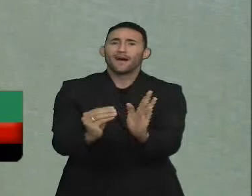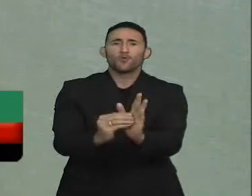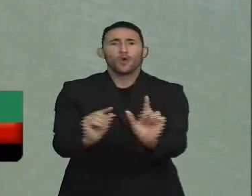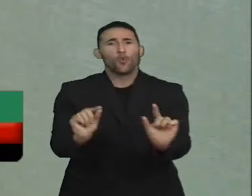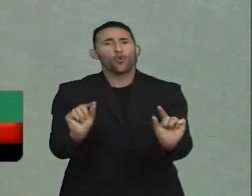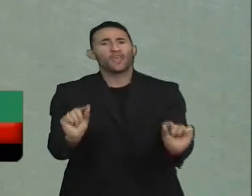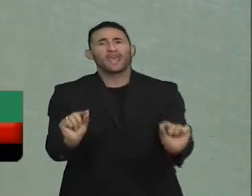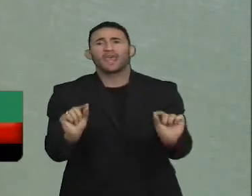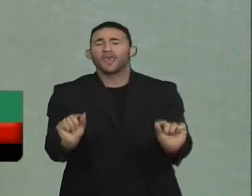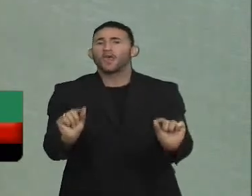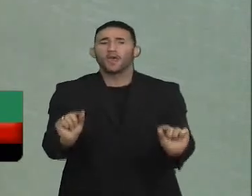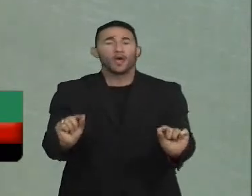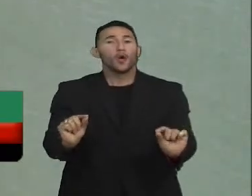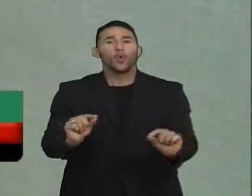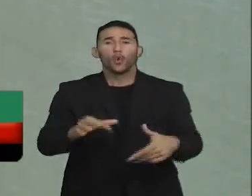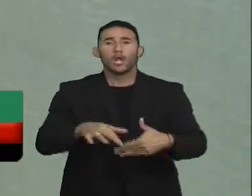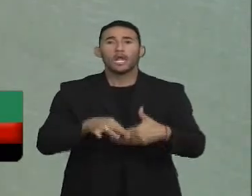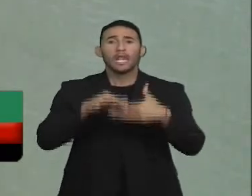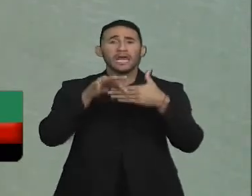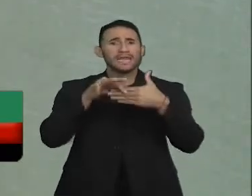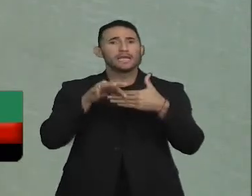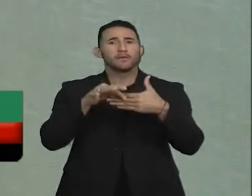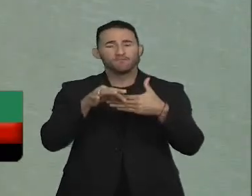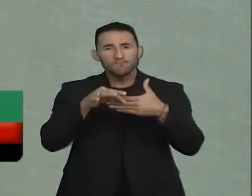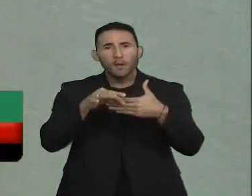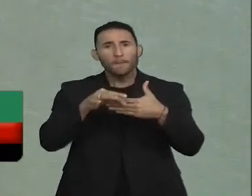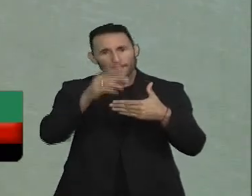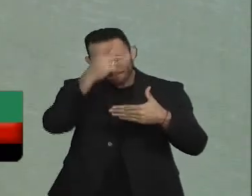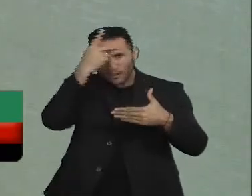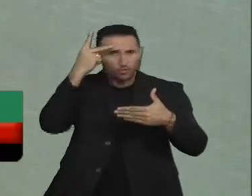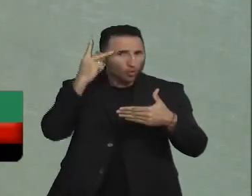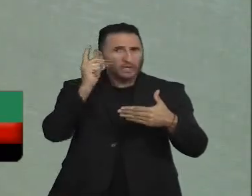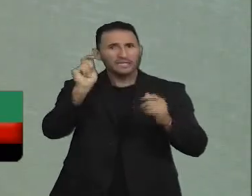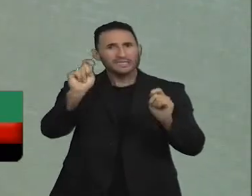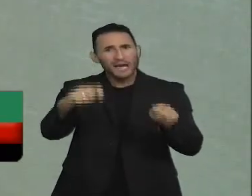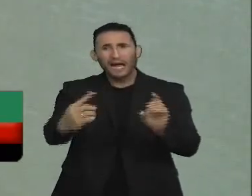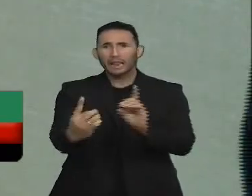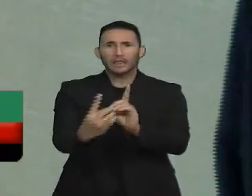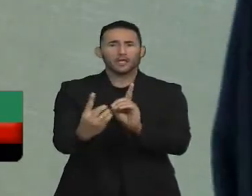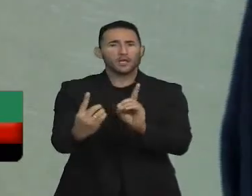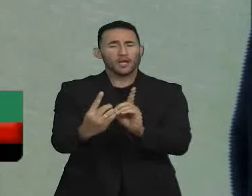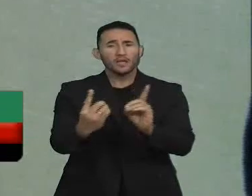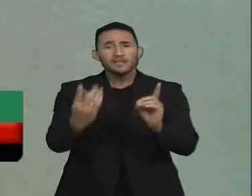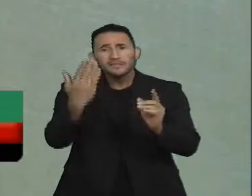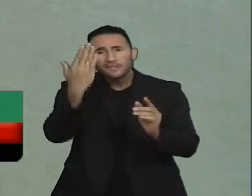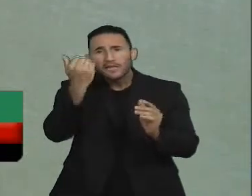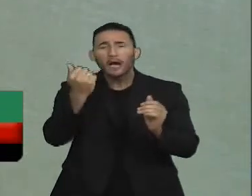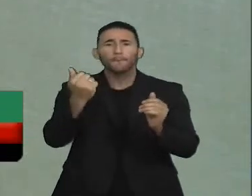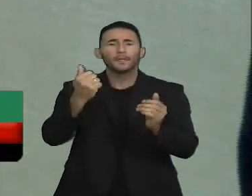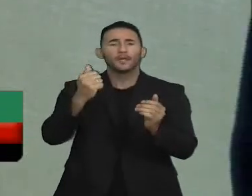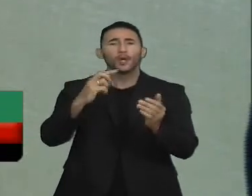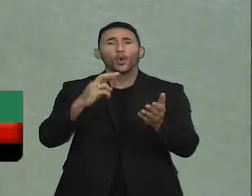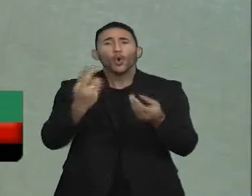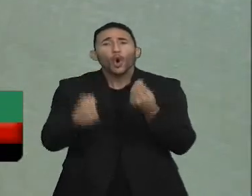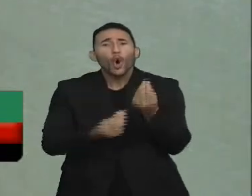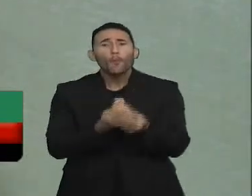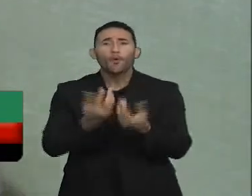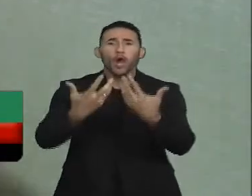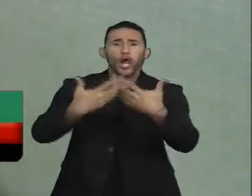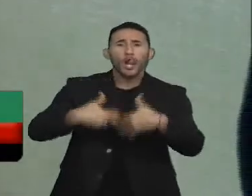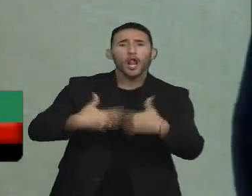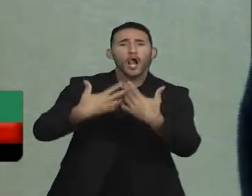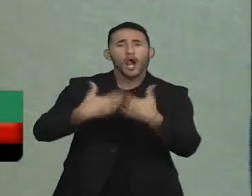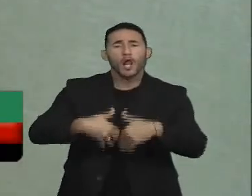ter ali uma liderança, ou um líder ali que saiba atender, que saiba o que é a maternidade. Mas estou